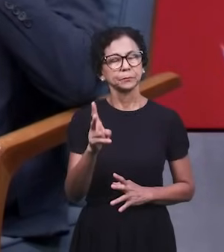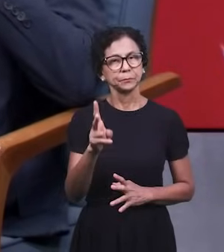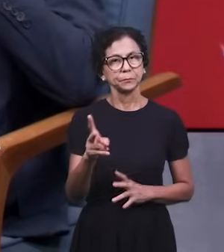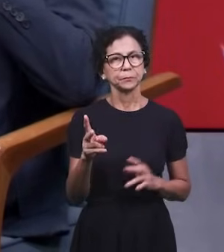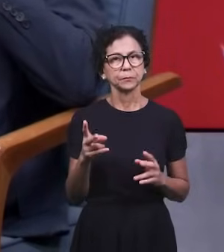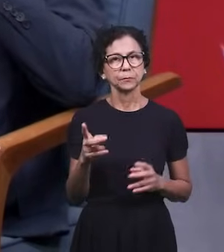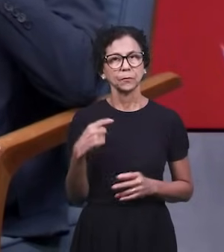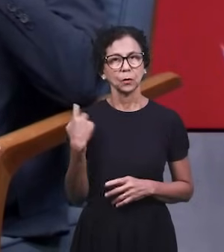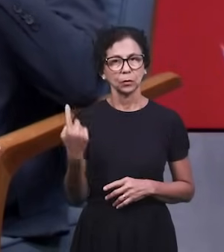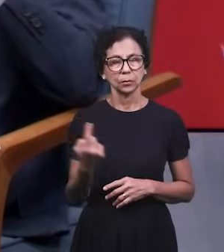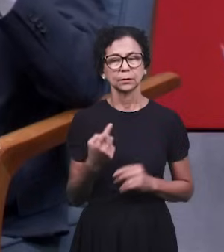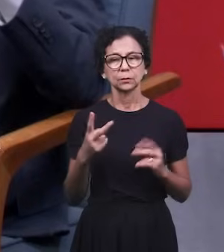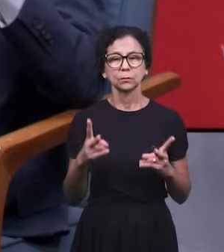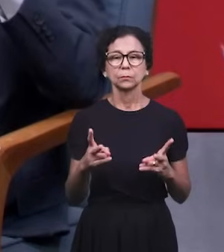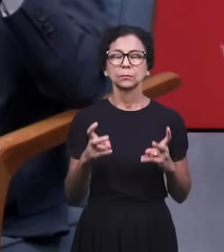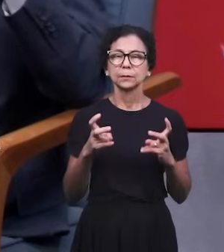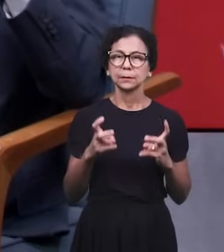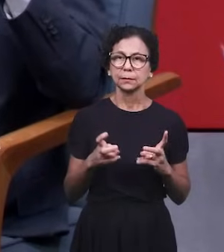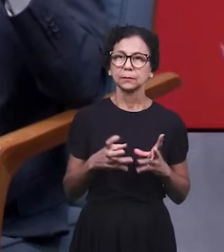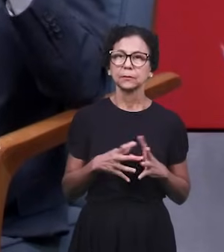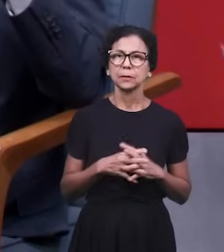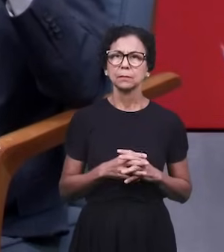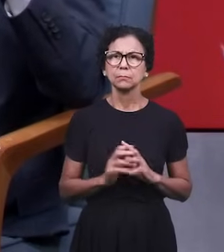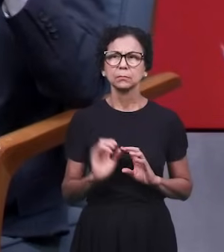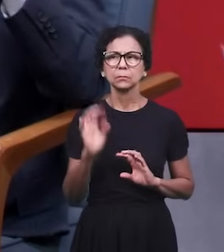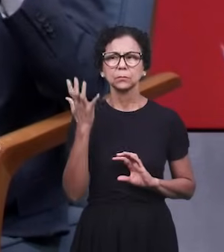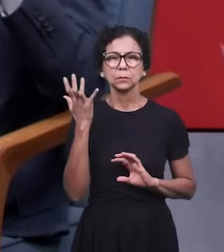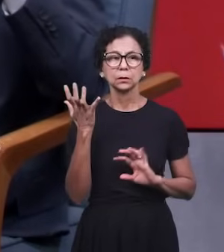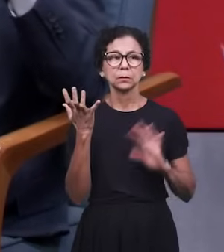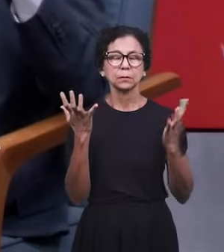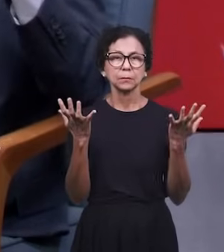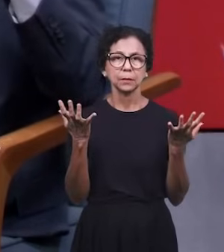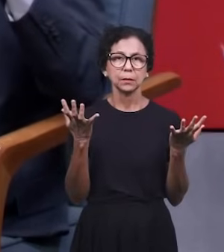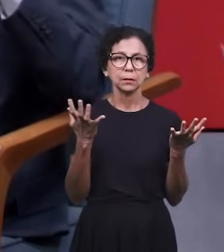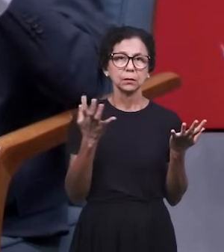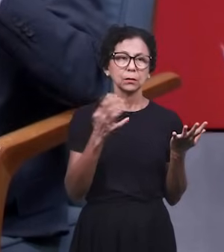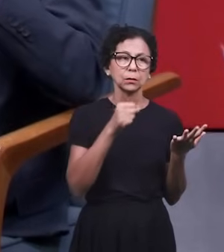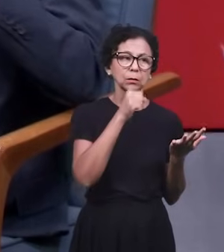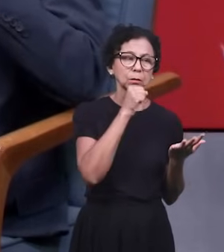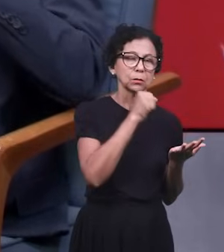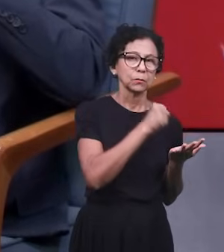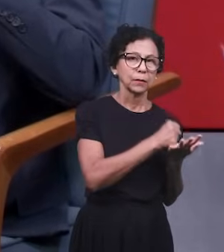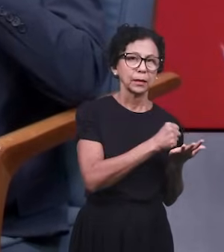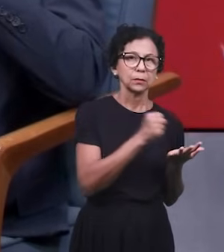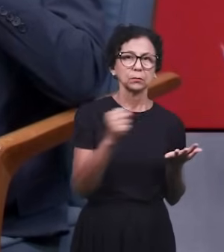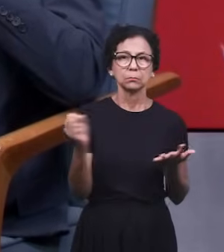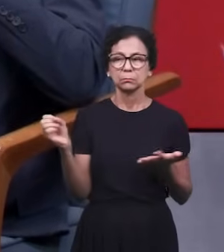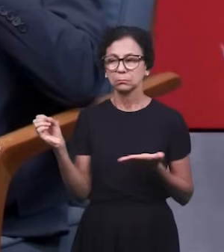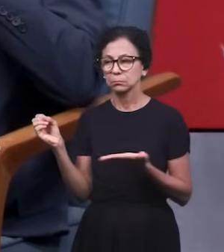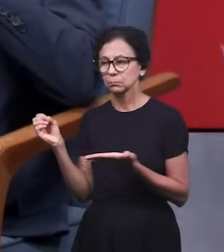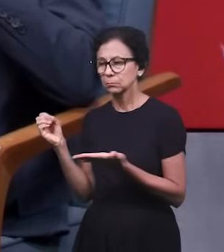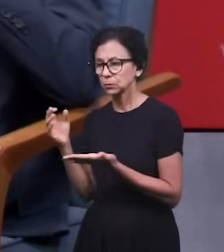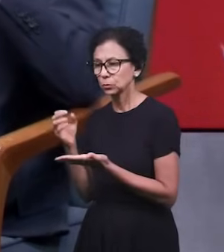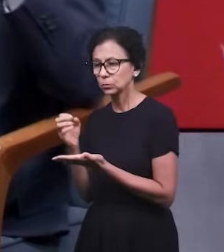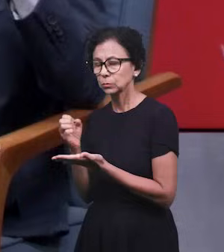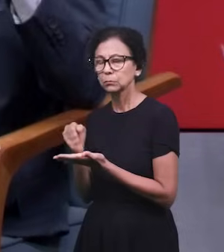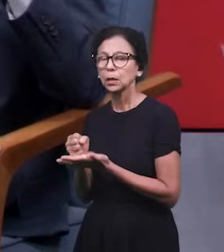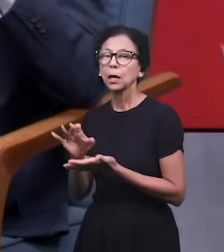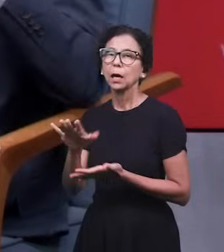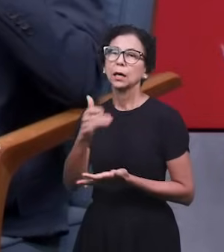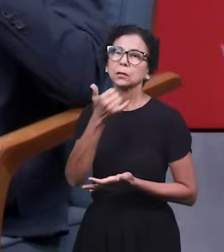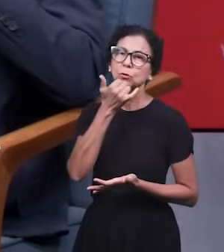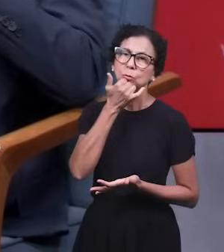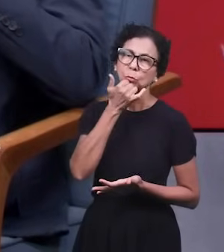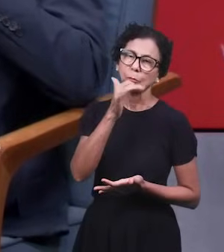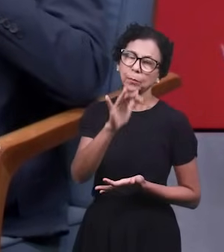observando todos esses fatores do Velho e do